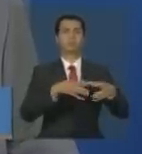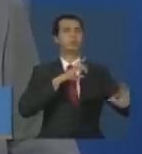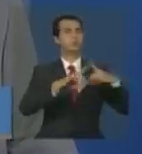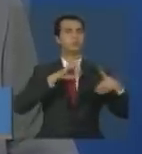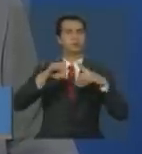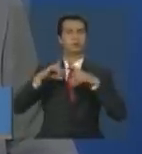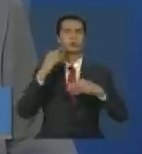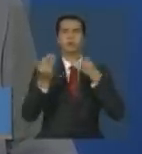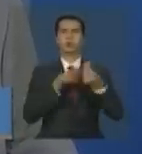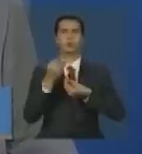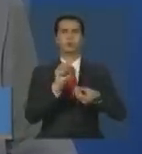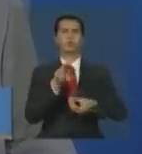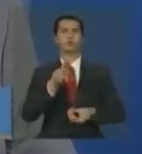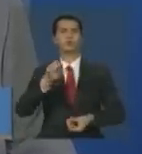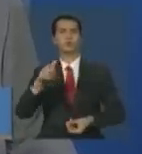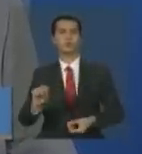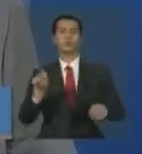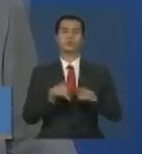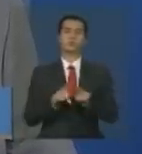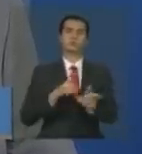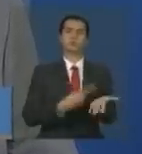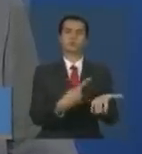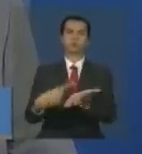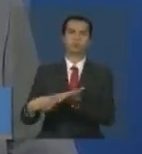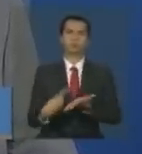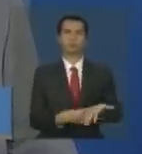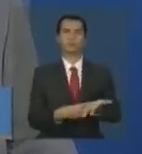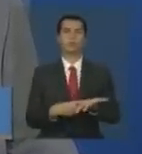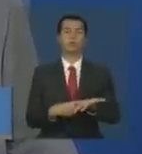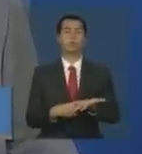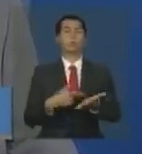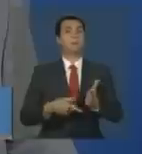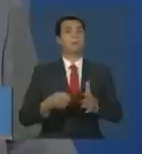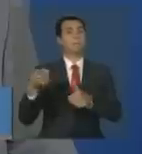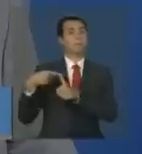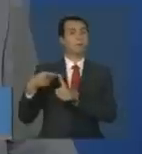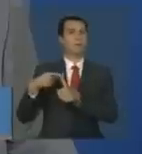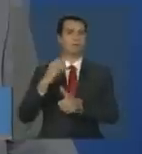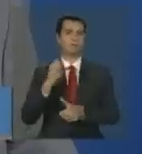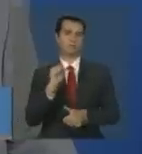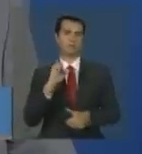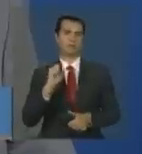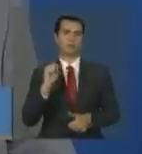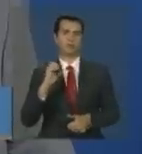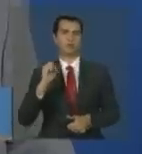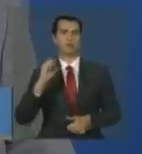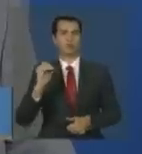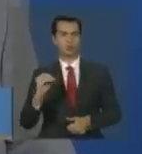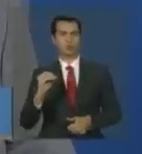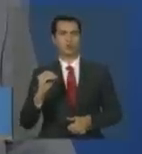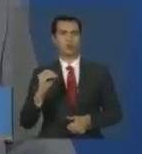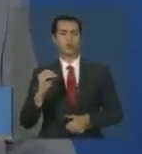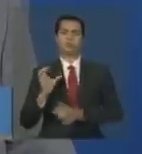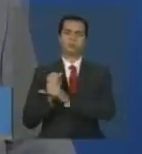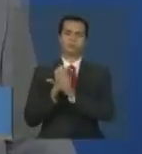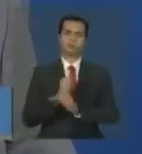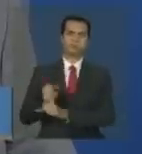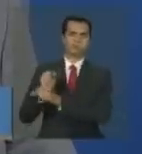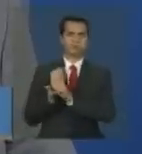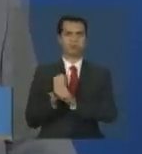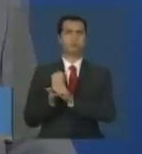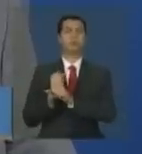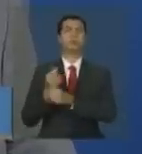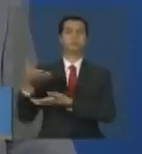encaminhamentos, pactua compromissos. Então, com base nos dados do censo, todos os anos a gente leva esses resultados, discute